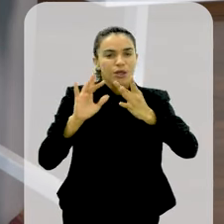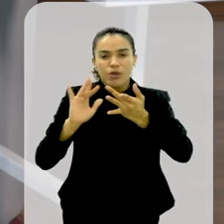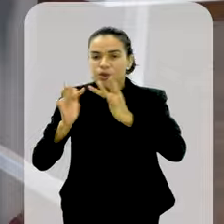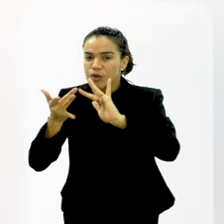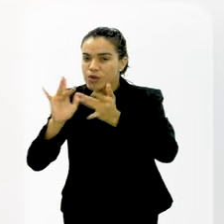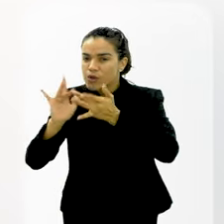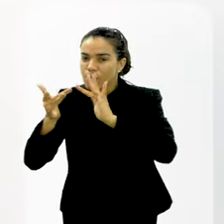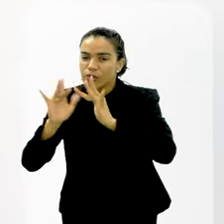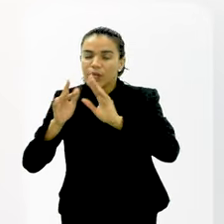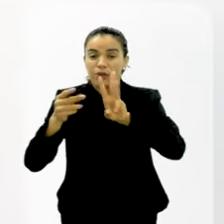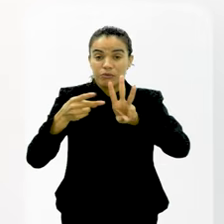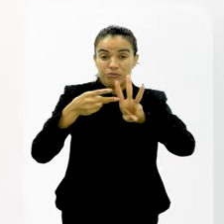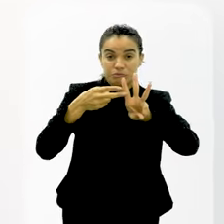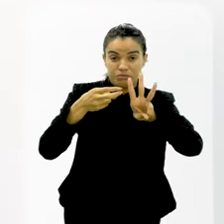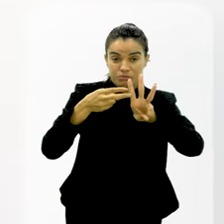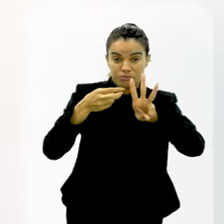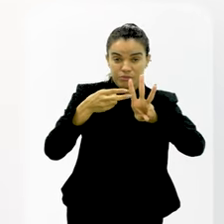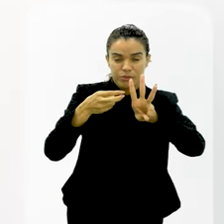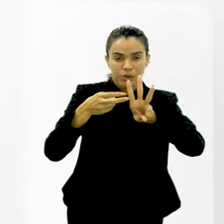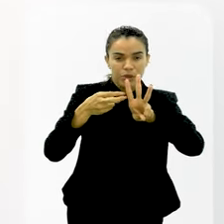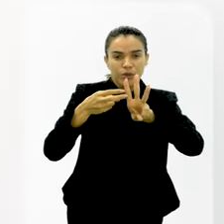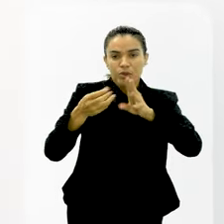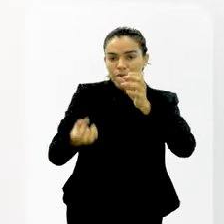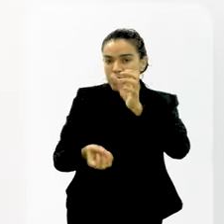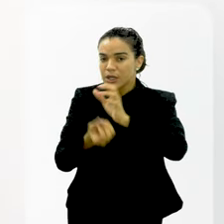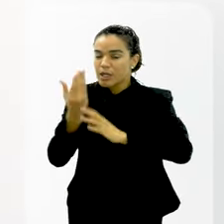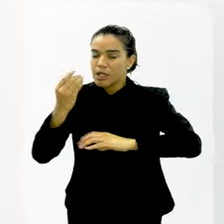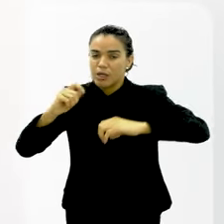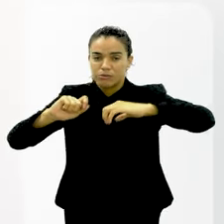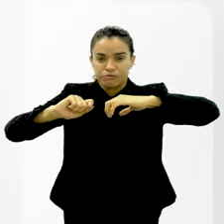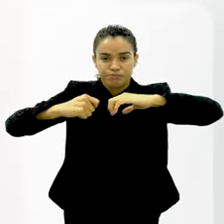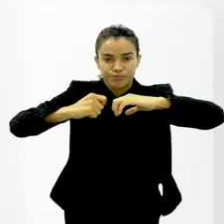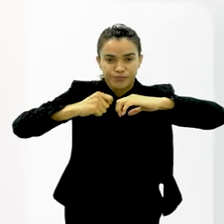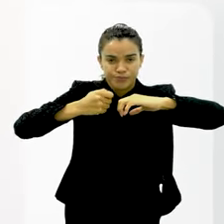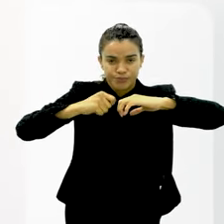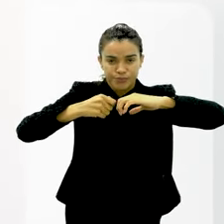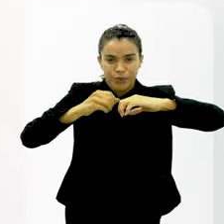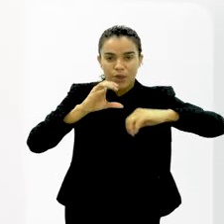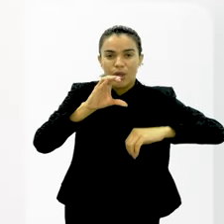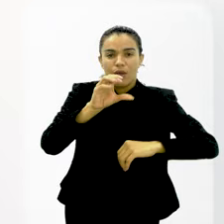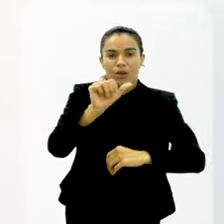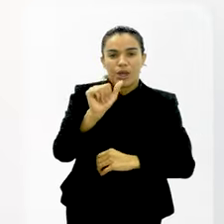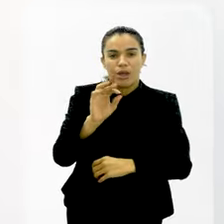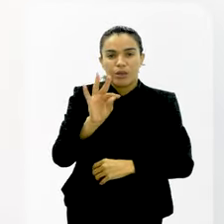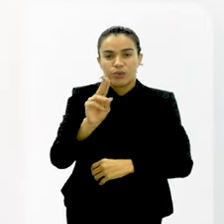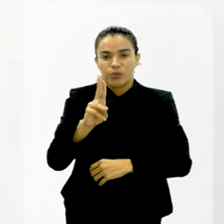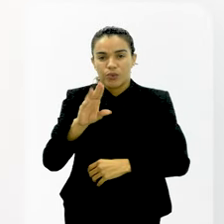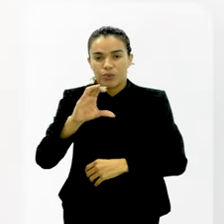teve contato com os indígenas quando ele forma o quilombo dele do Catucá.